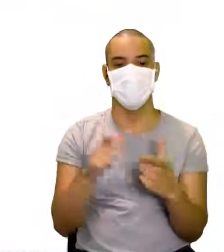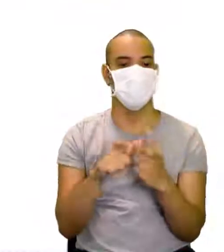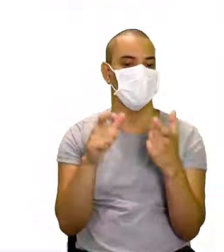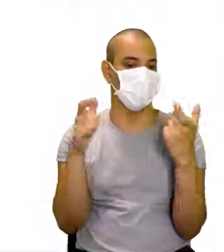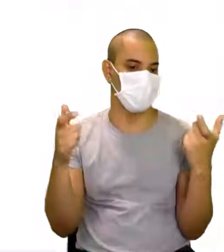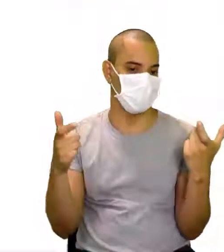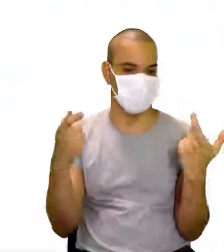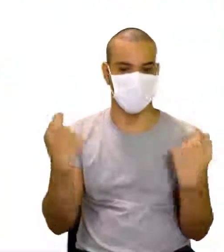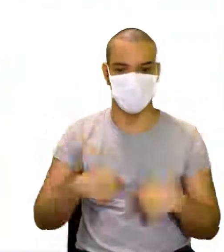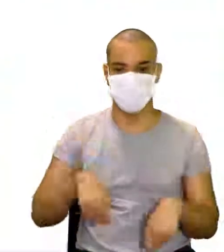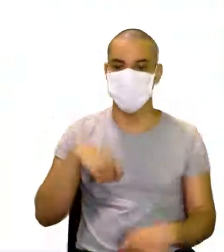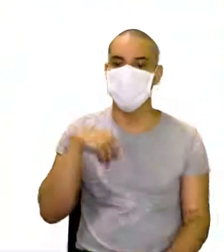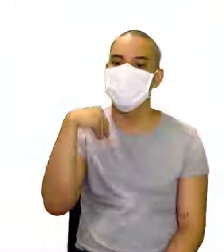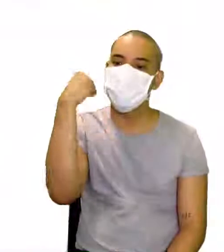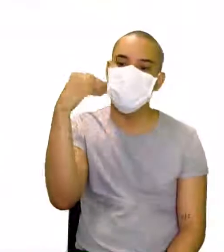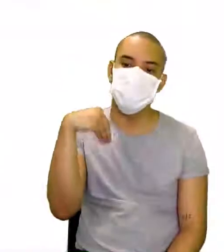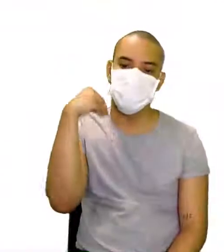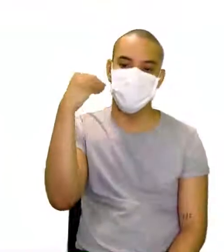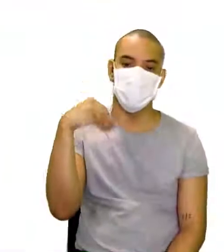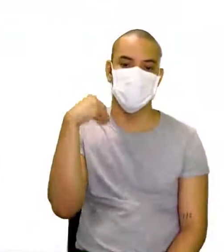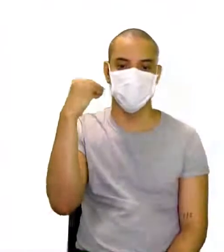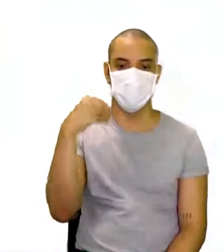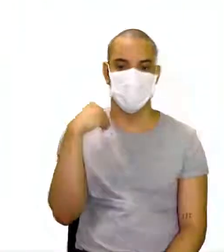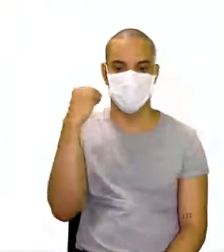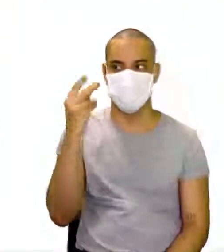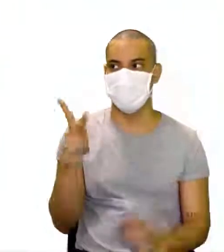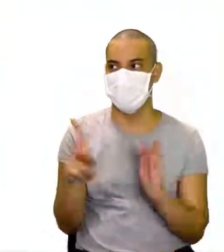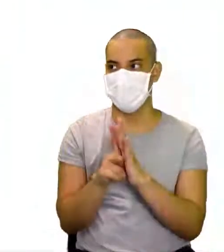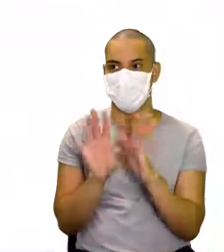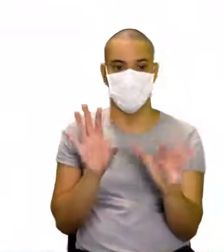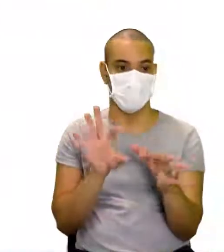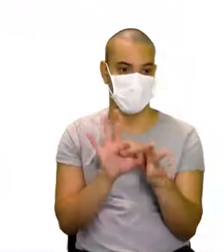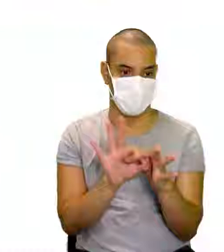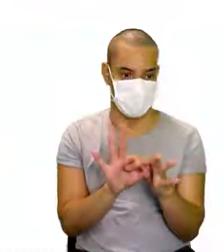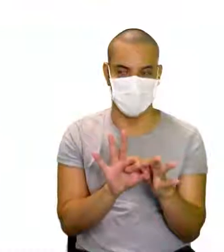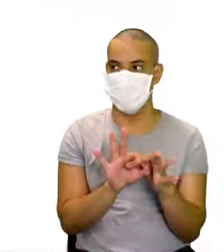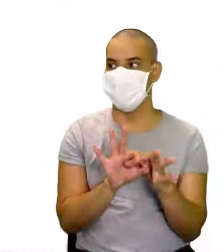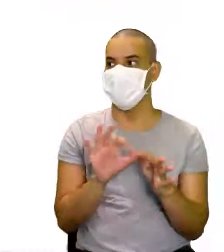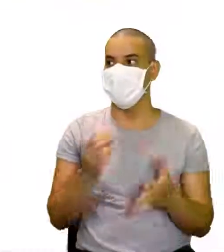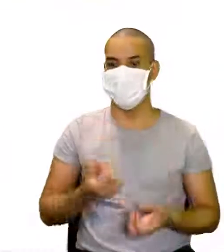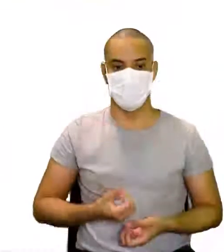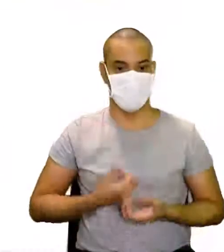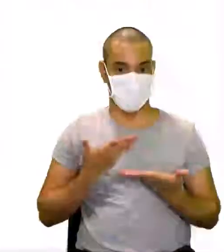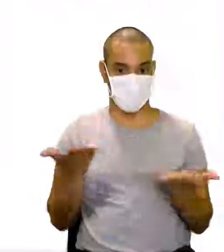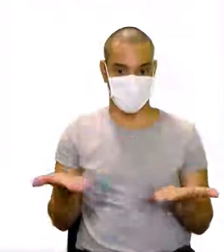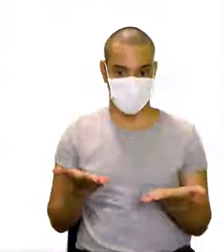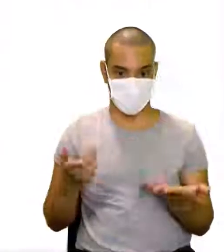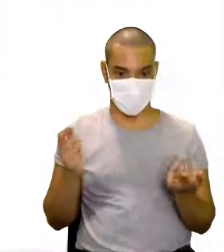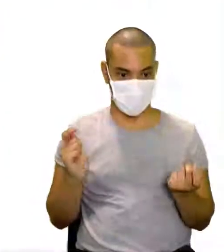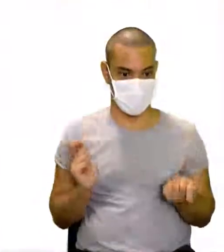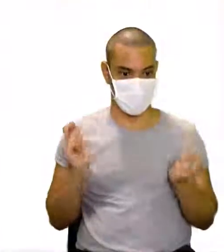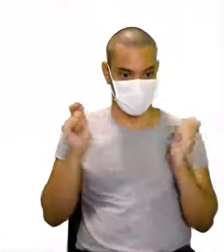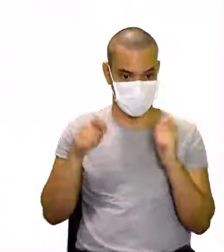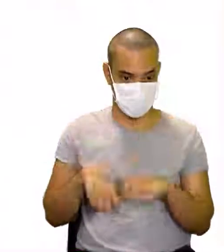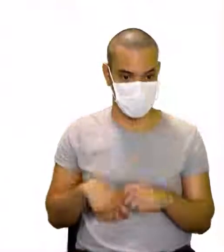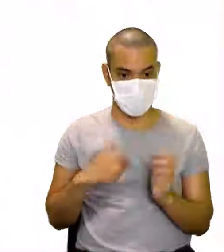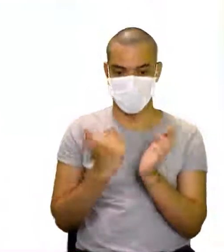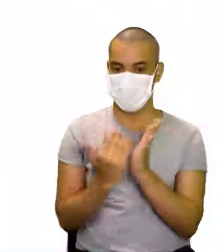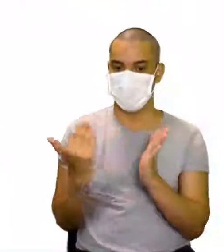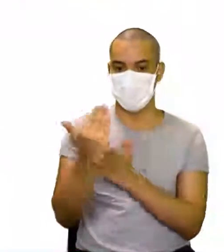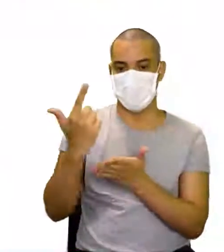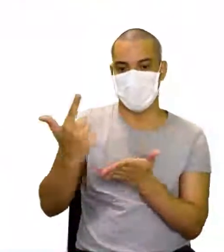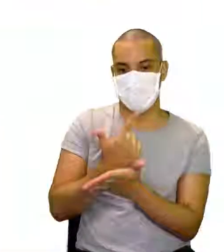das experiências típicas associadas ao fenômeno que hoje figuram com abundância